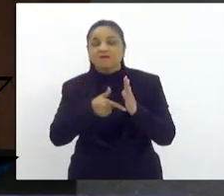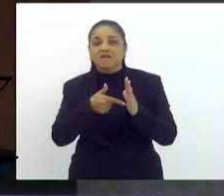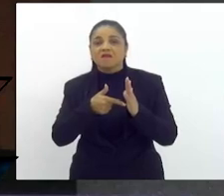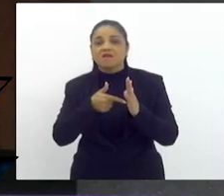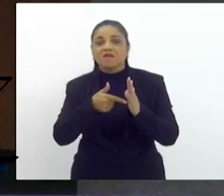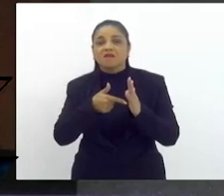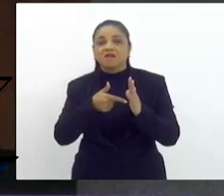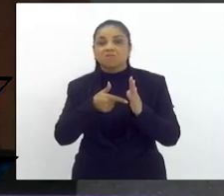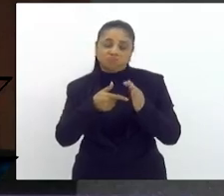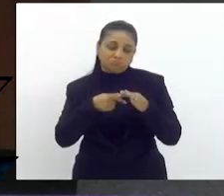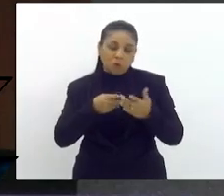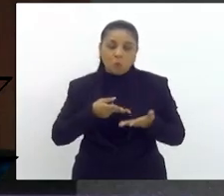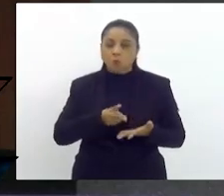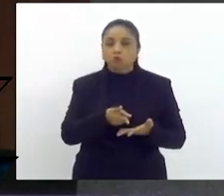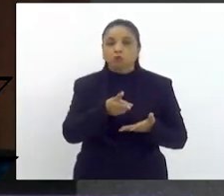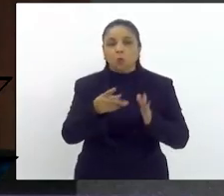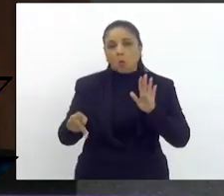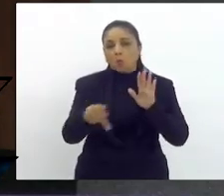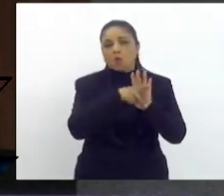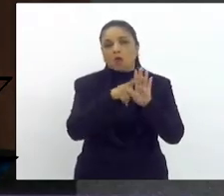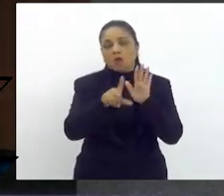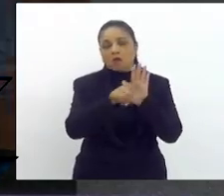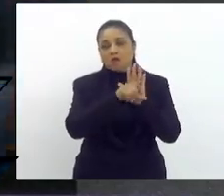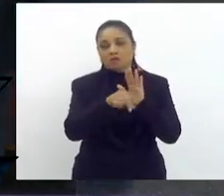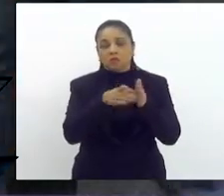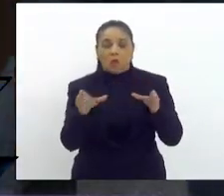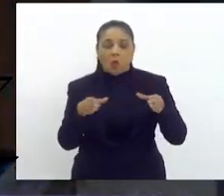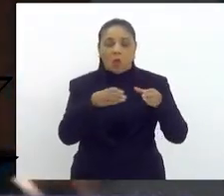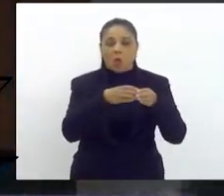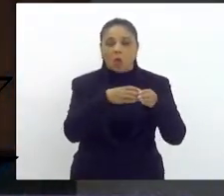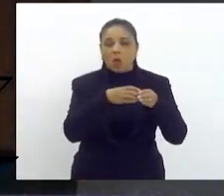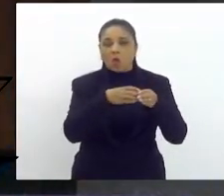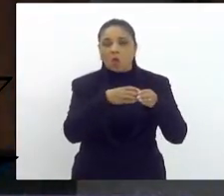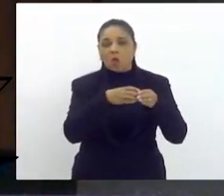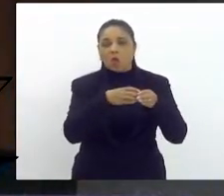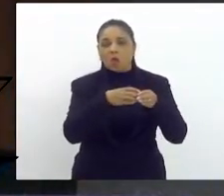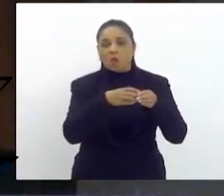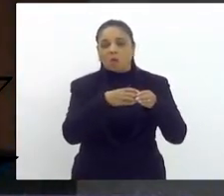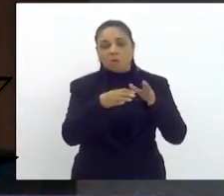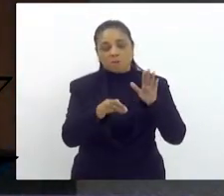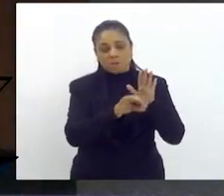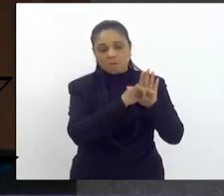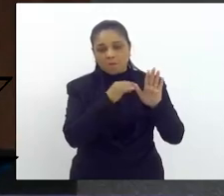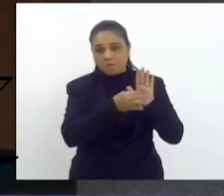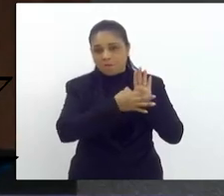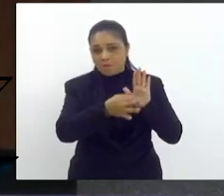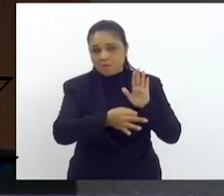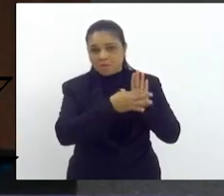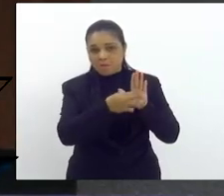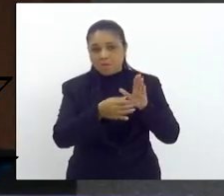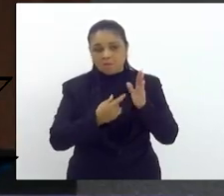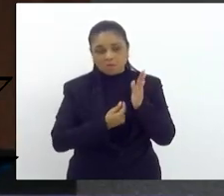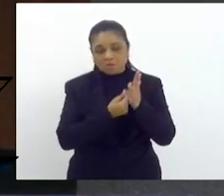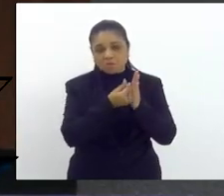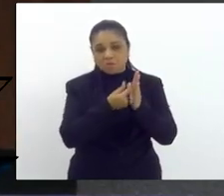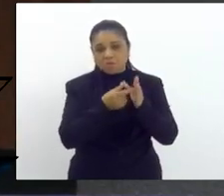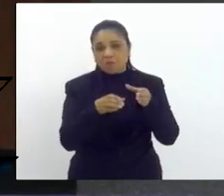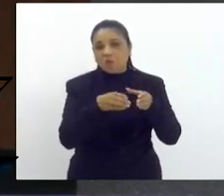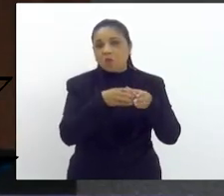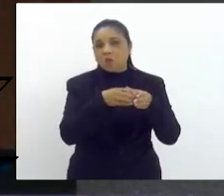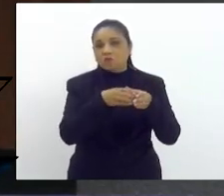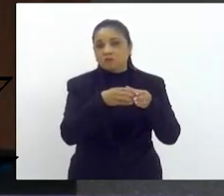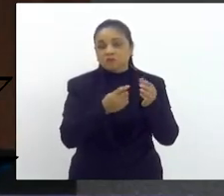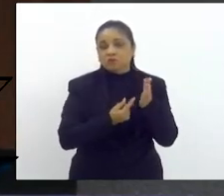através do parecer da emenda de comissão de orçamento porque ficou assim o artigo primeiro na proposta